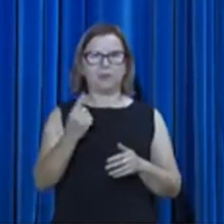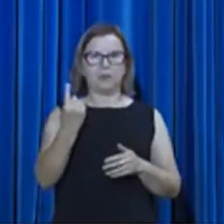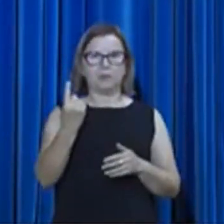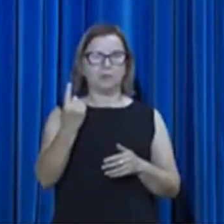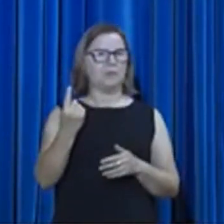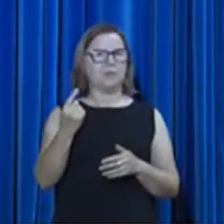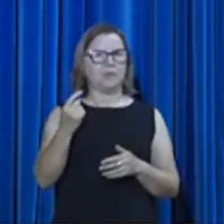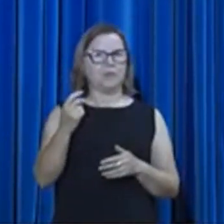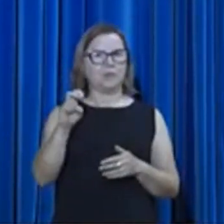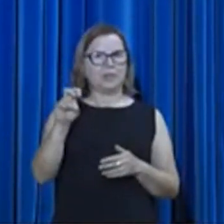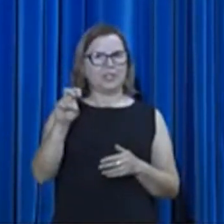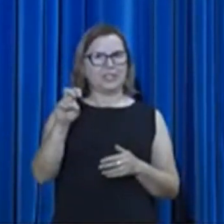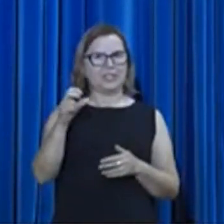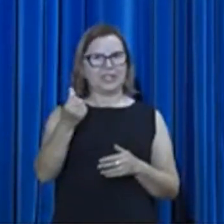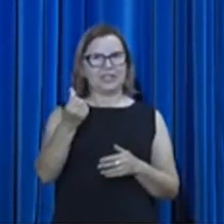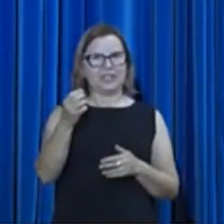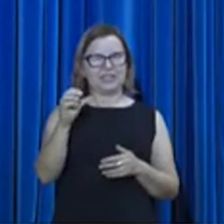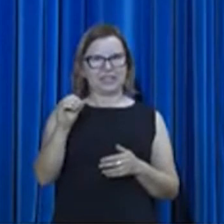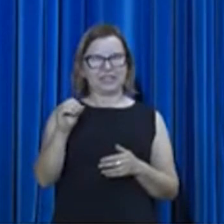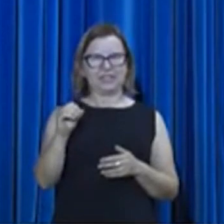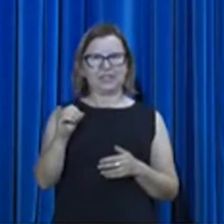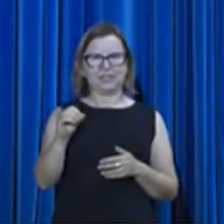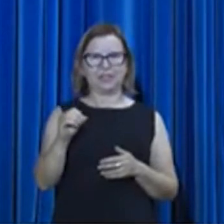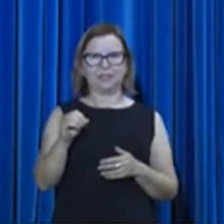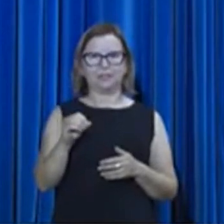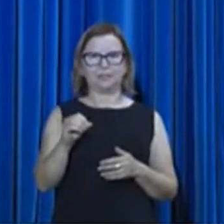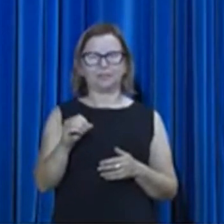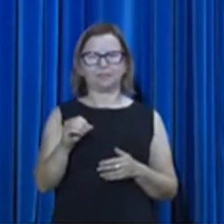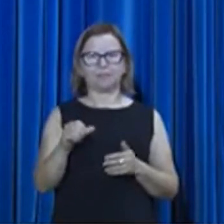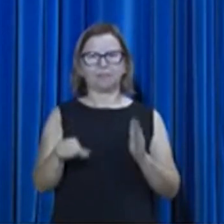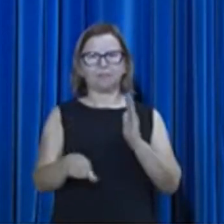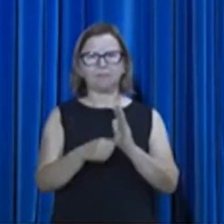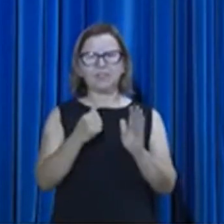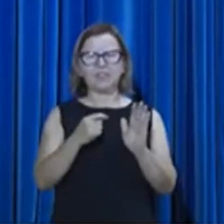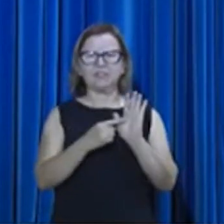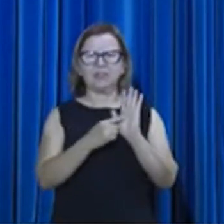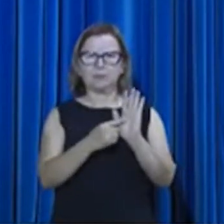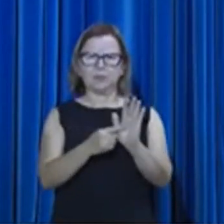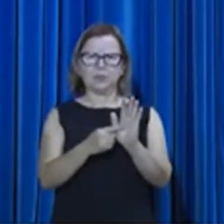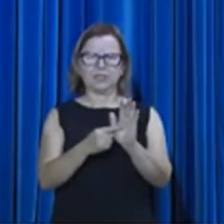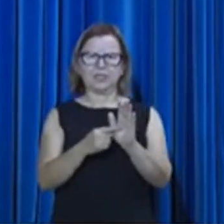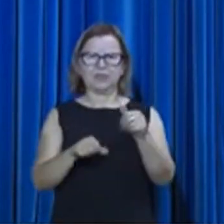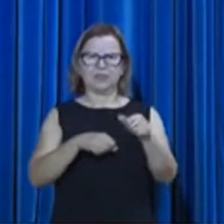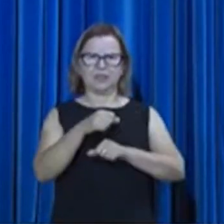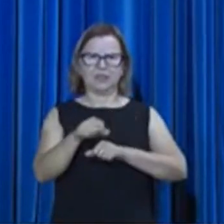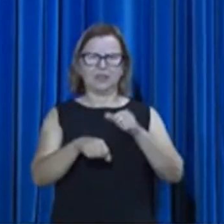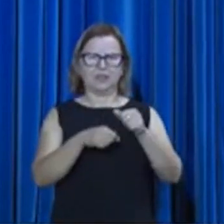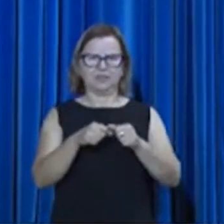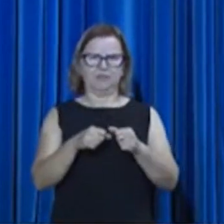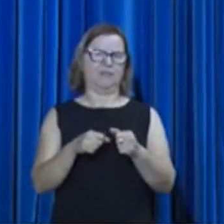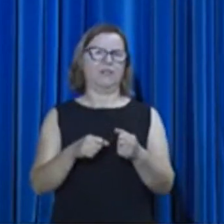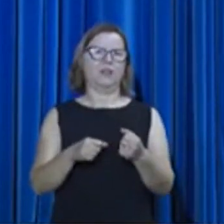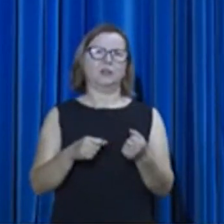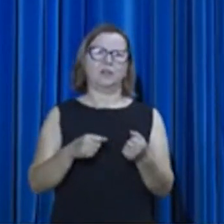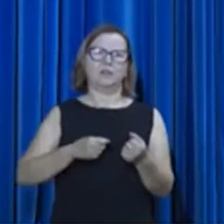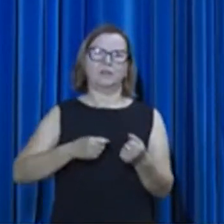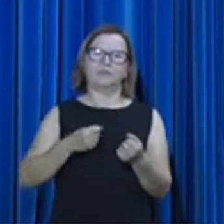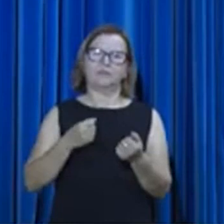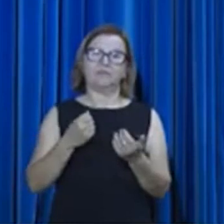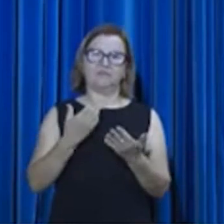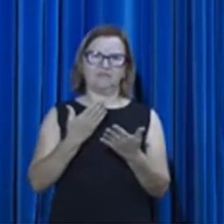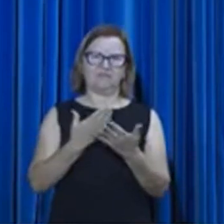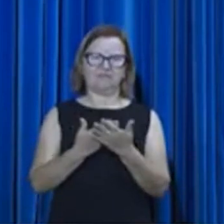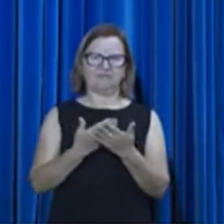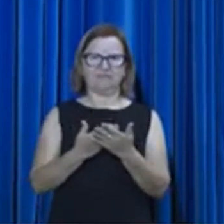pela primeira vez com o movimento de reforma litúrgica na metade do século XVI e